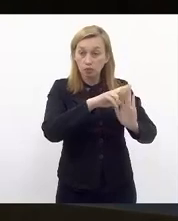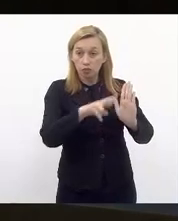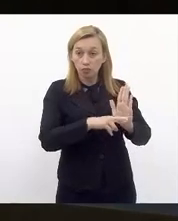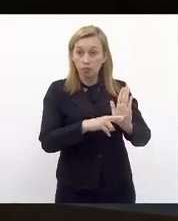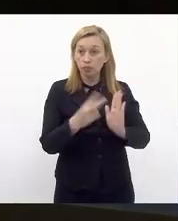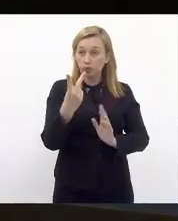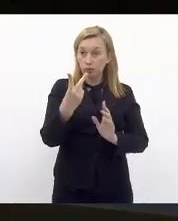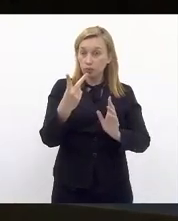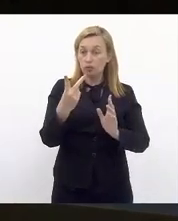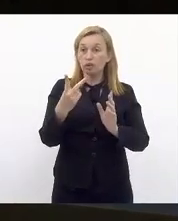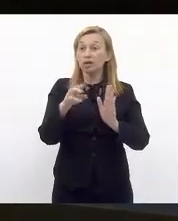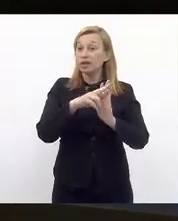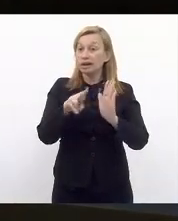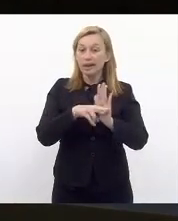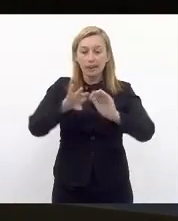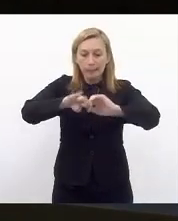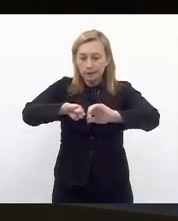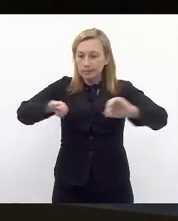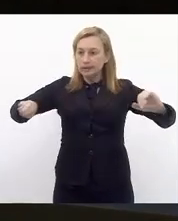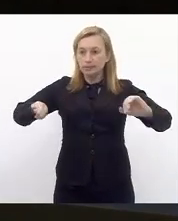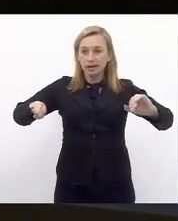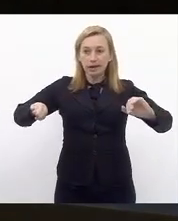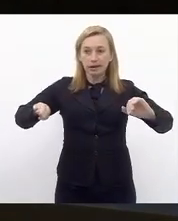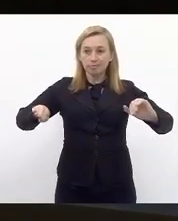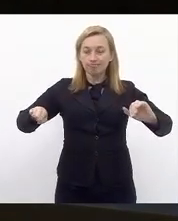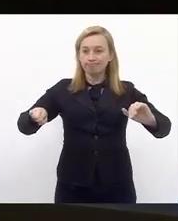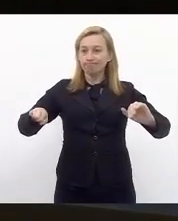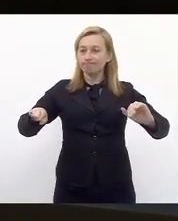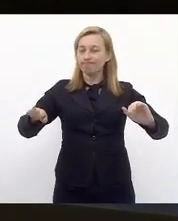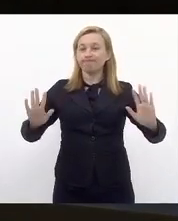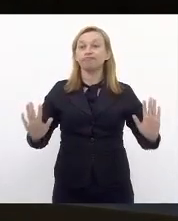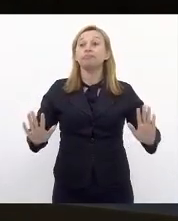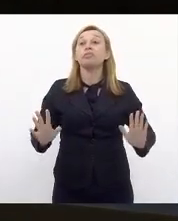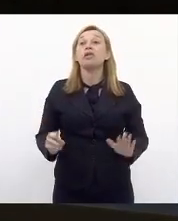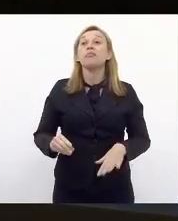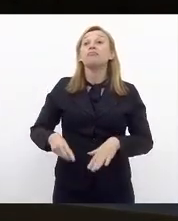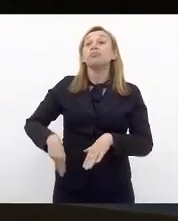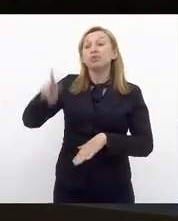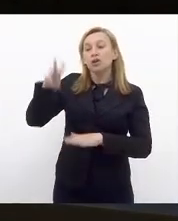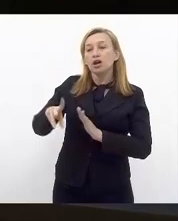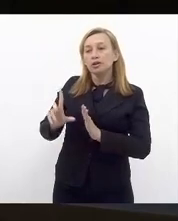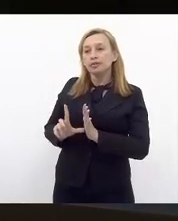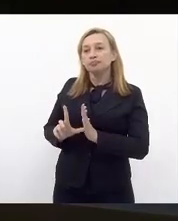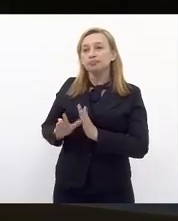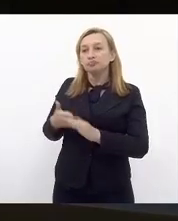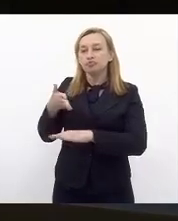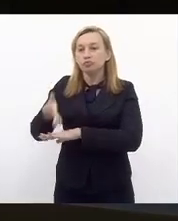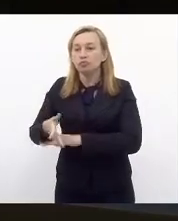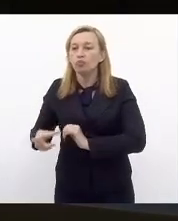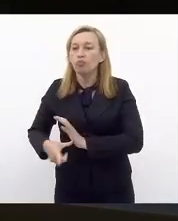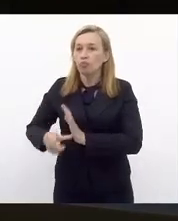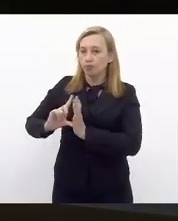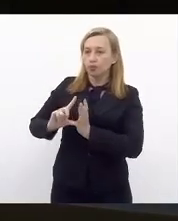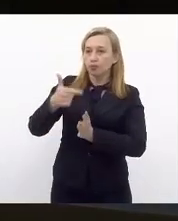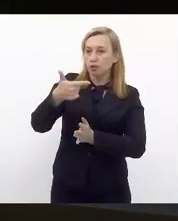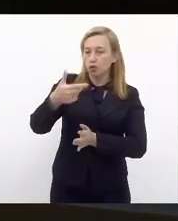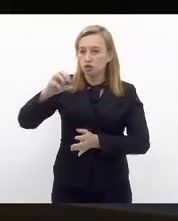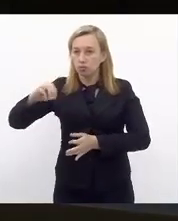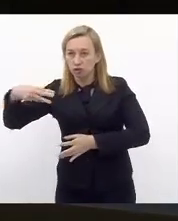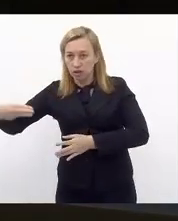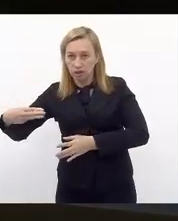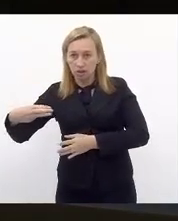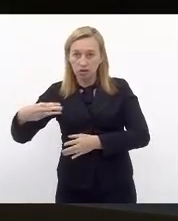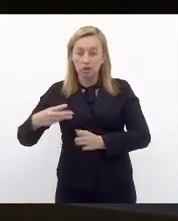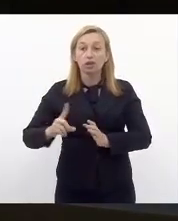regra são duas regras completamente distinta está quem entrou antes de dormir três têm direito à paridade e integralidade